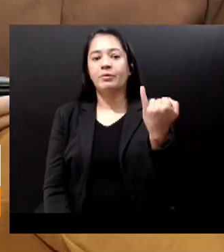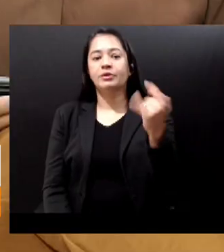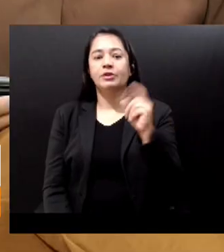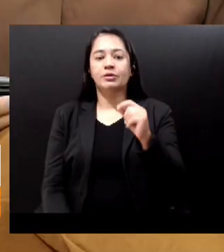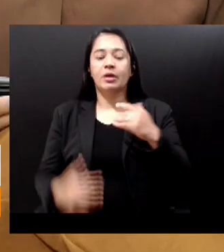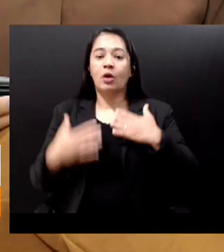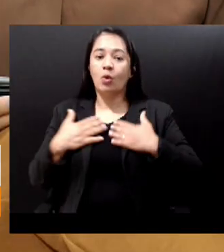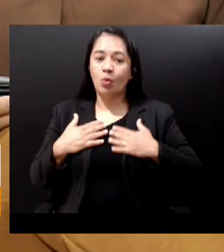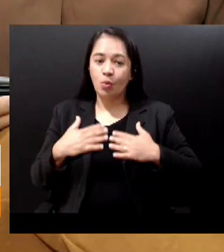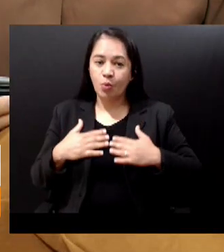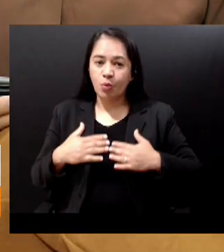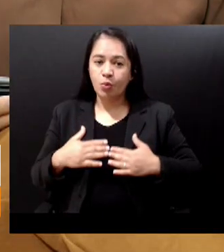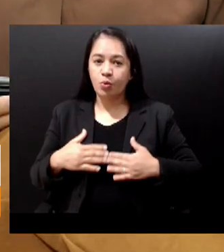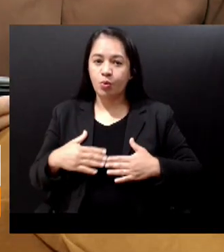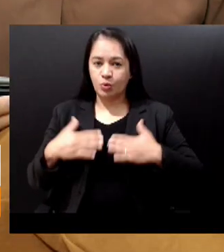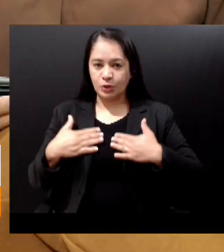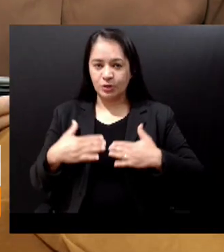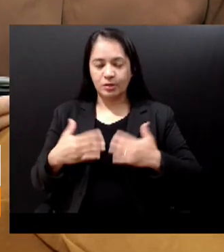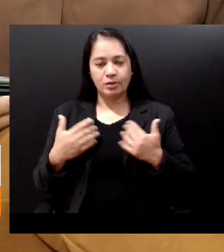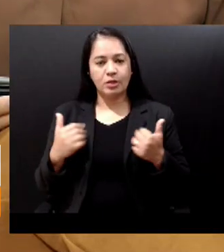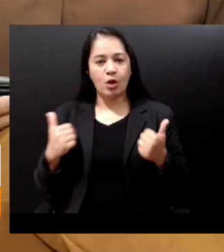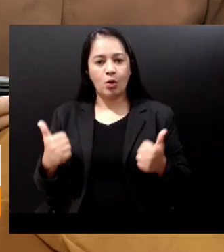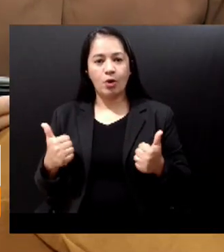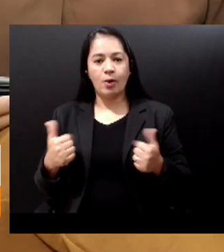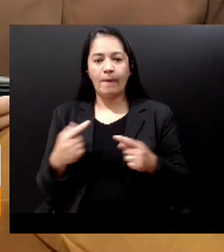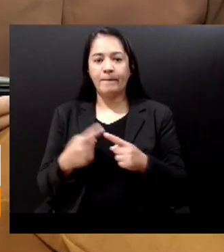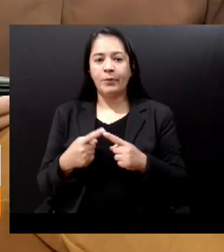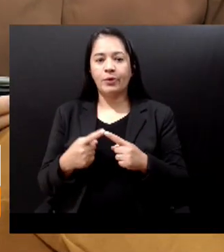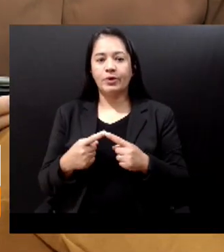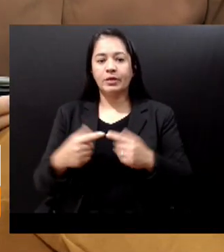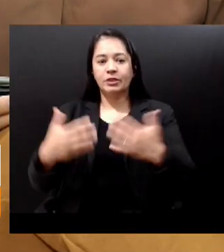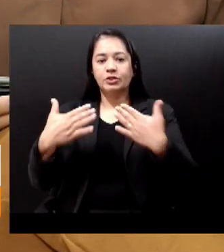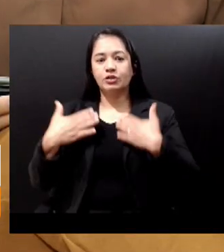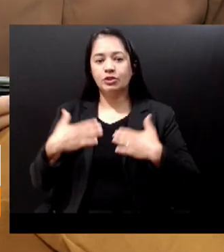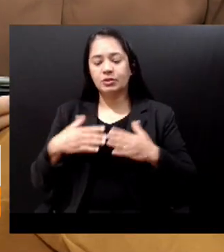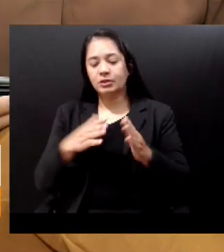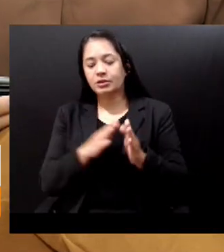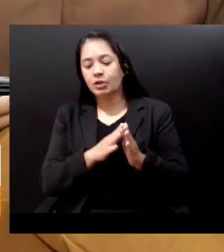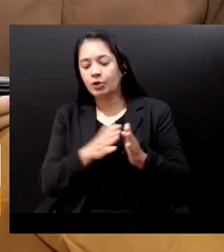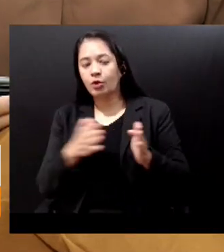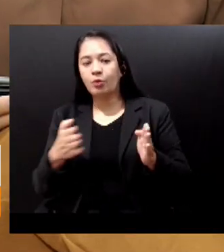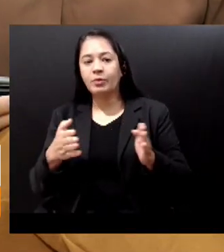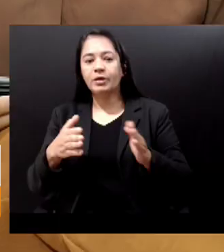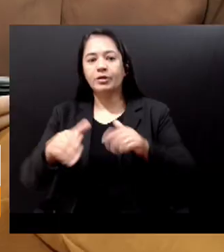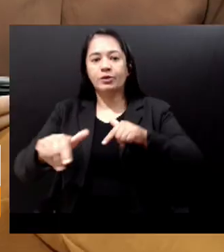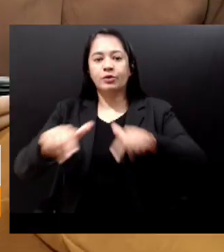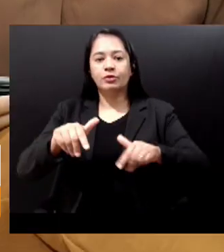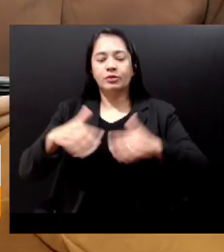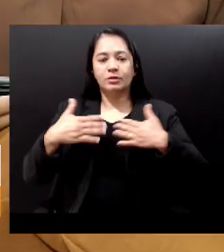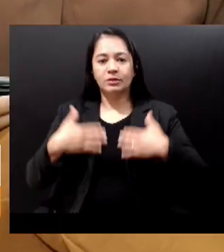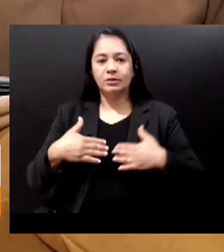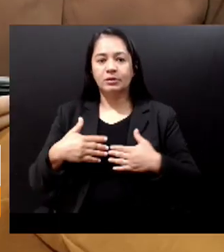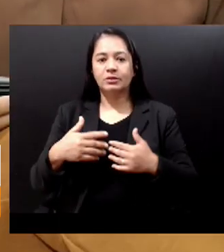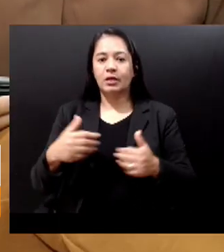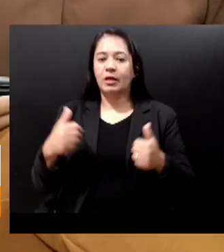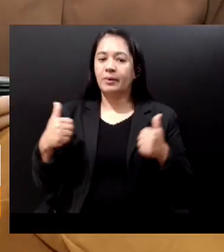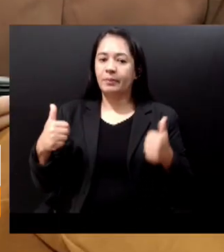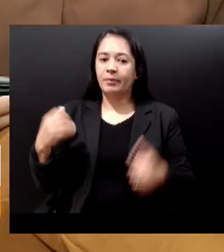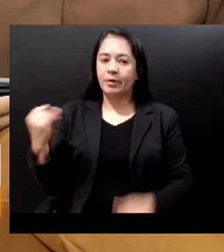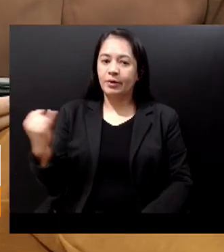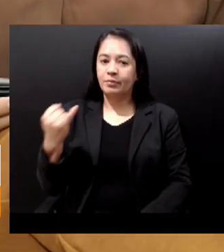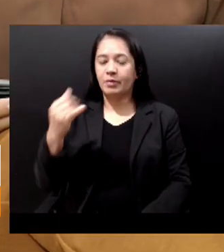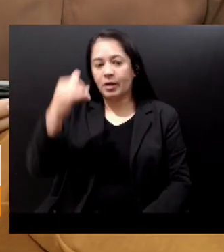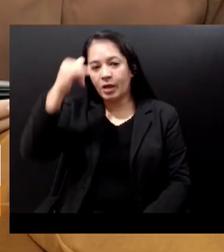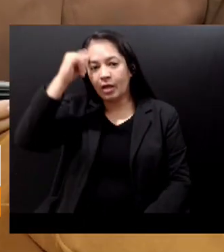parece que, colocar descansos ao longo das atividades Uhum, faz sentido para evitar uma